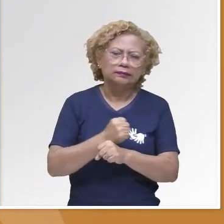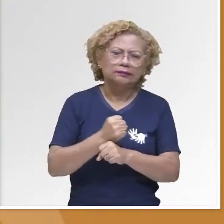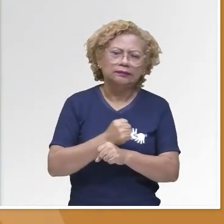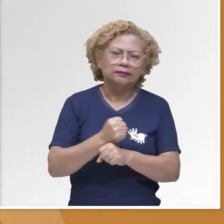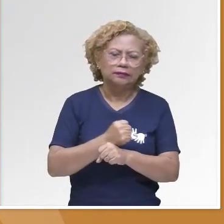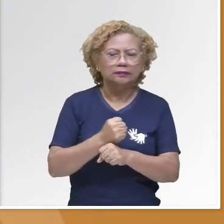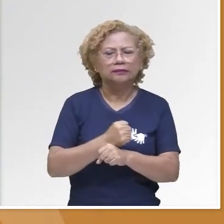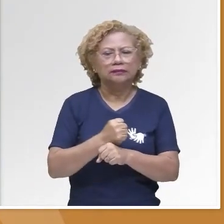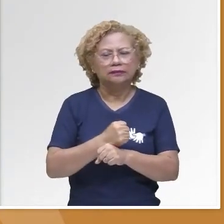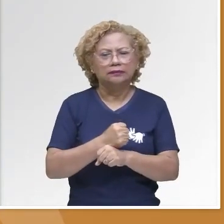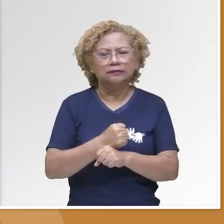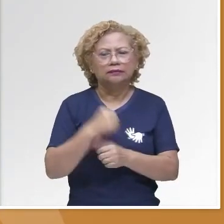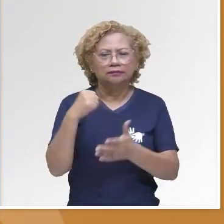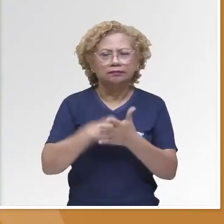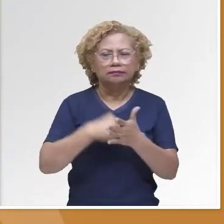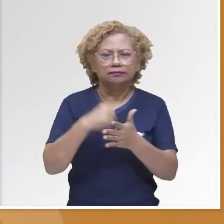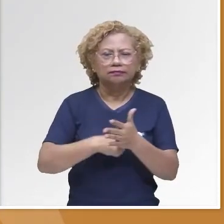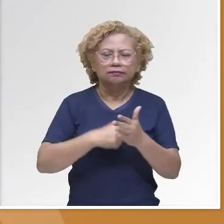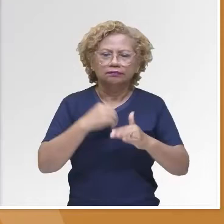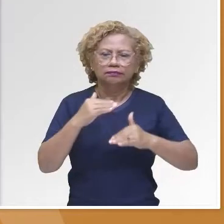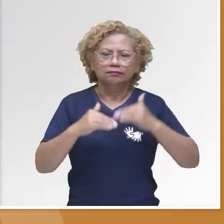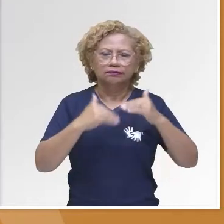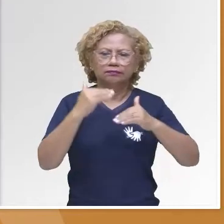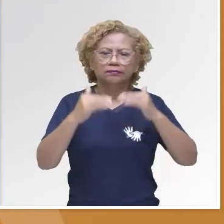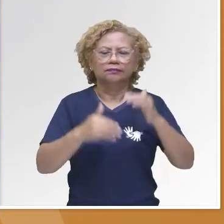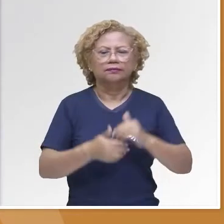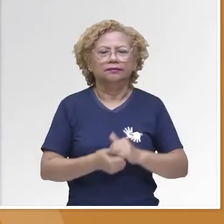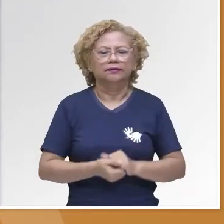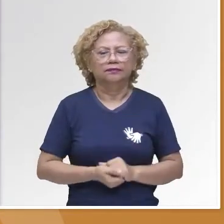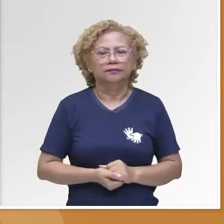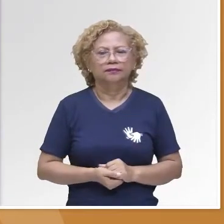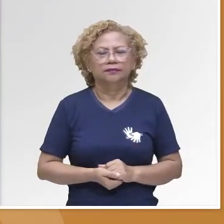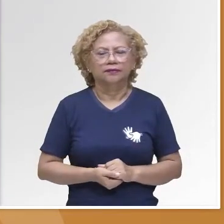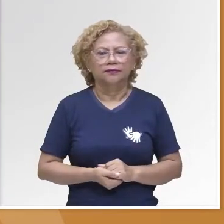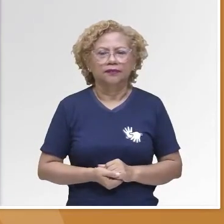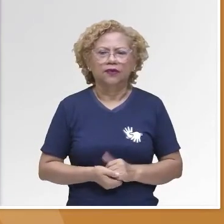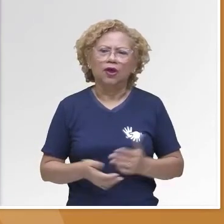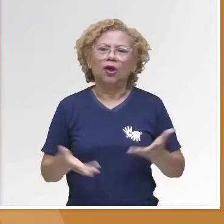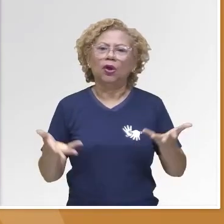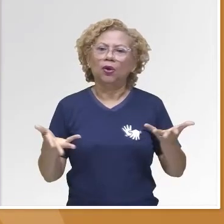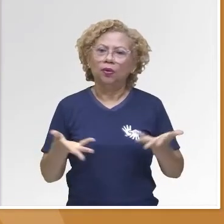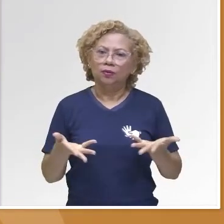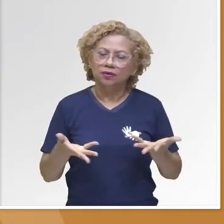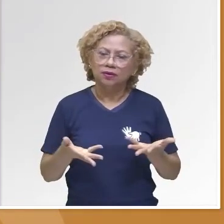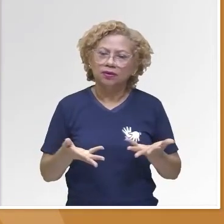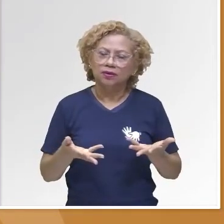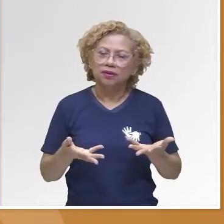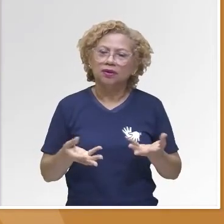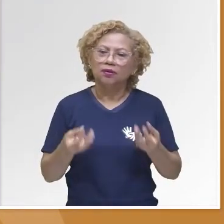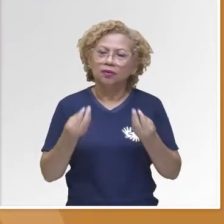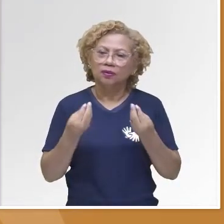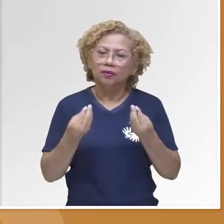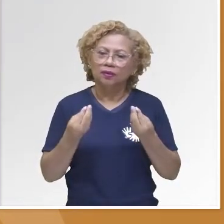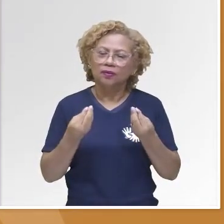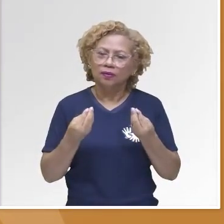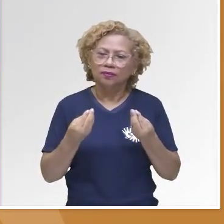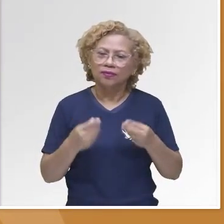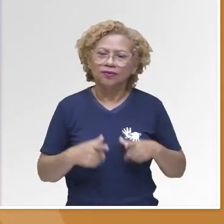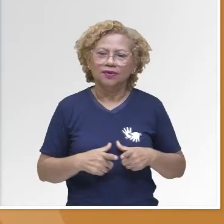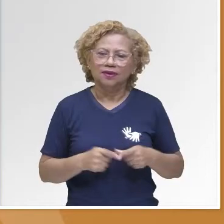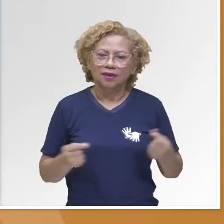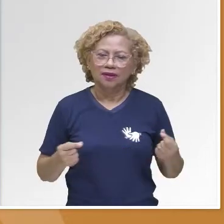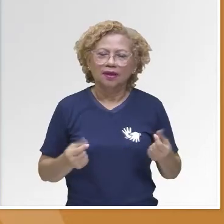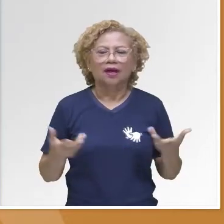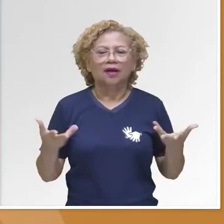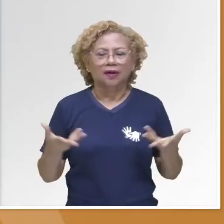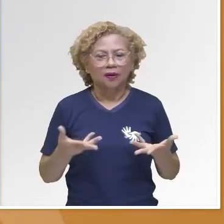ocorrendo gradativamente, tá bom? E hoje, né, como está essa concentração industrial aí no